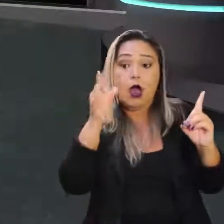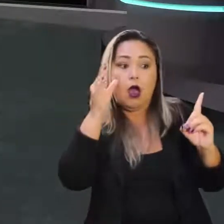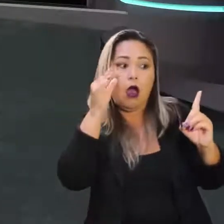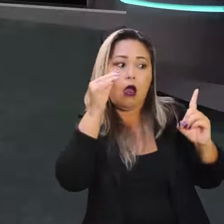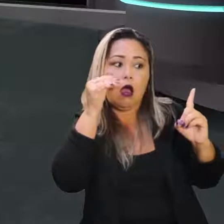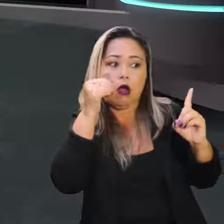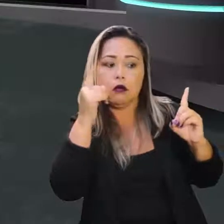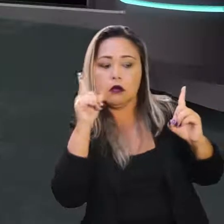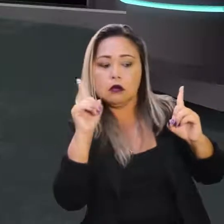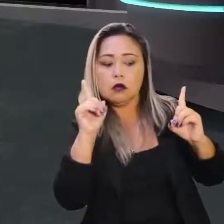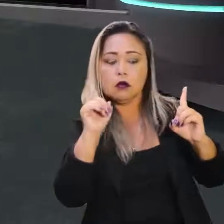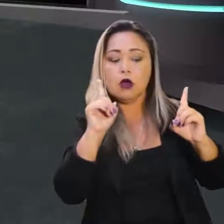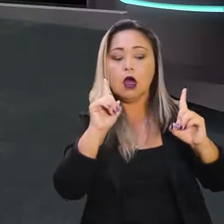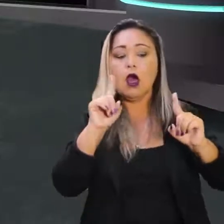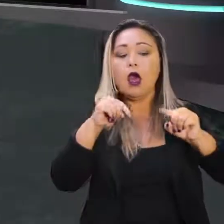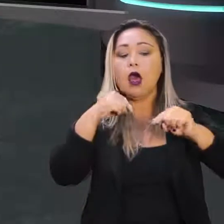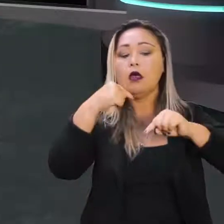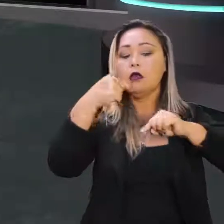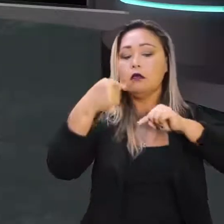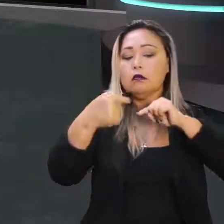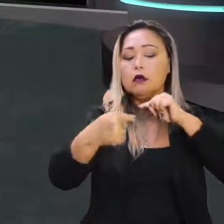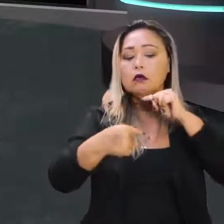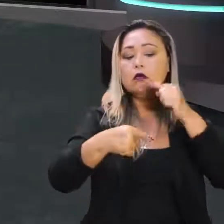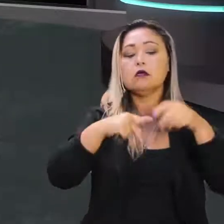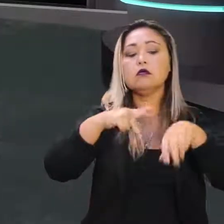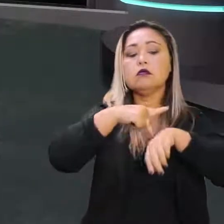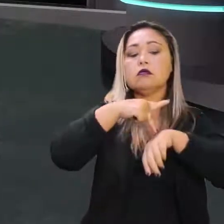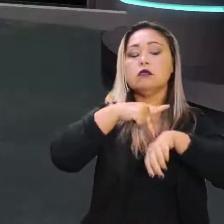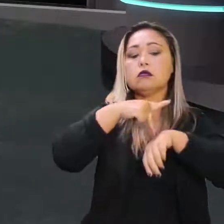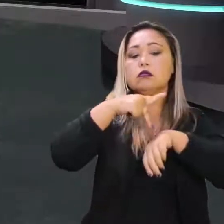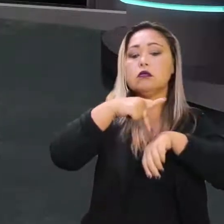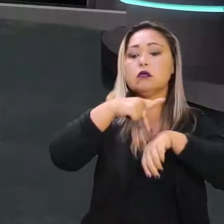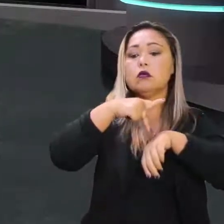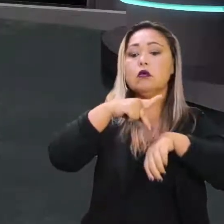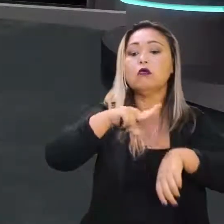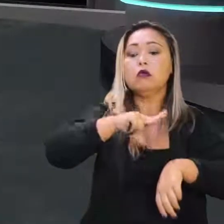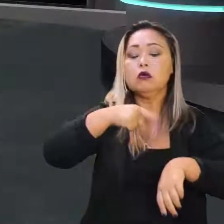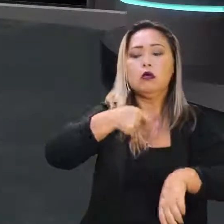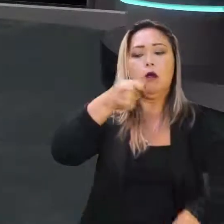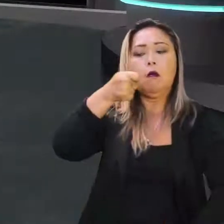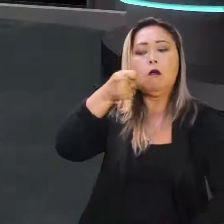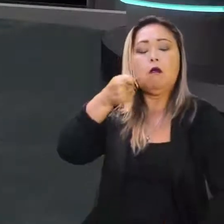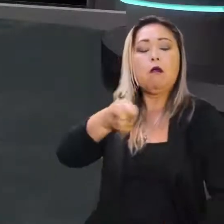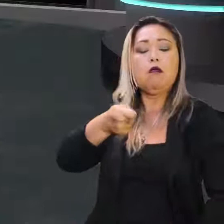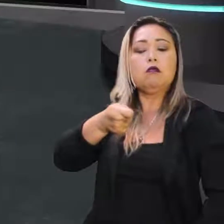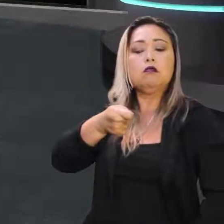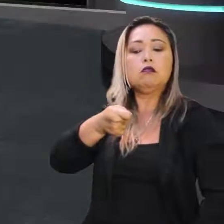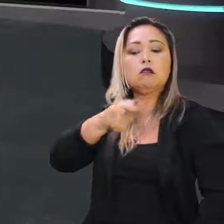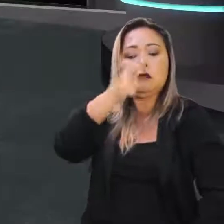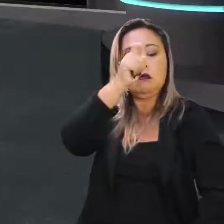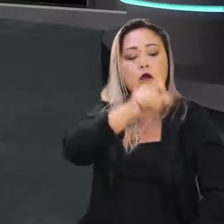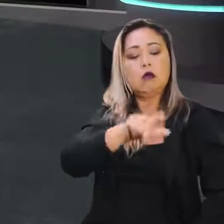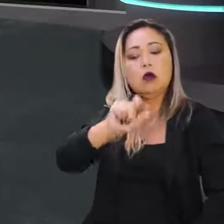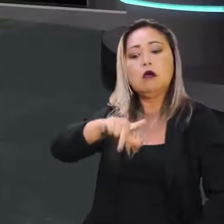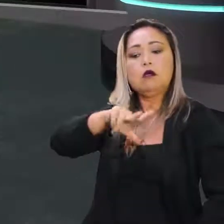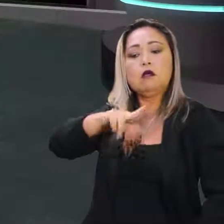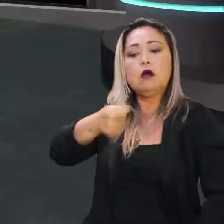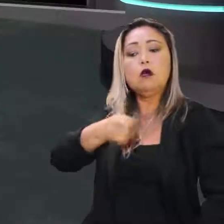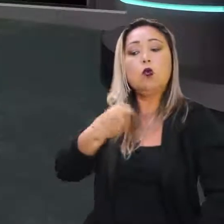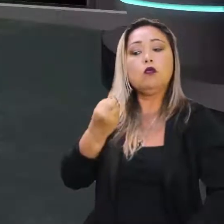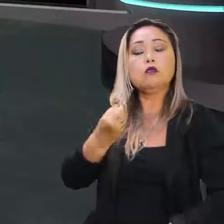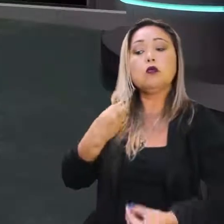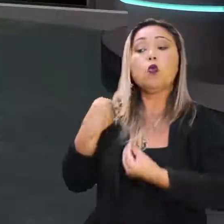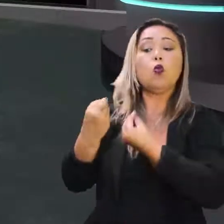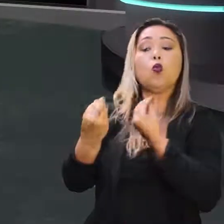né? Mas depois aí os portugueses começaram a impor as suas ideias, o seu modo